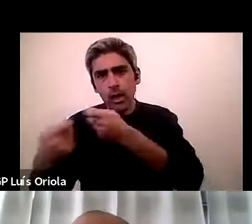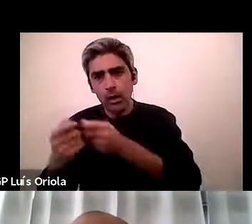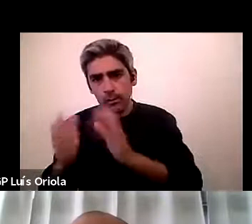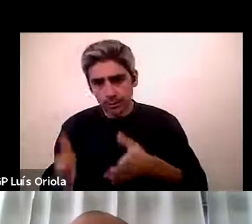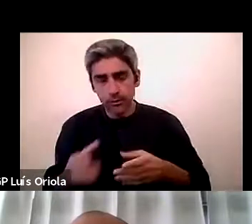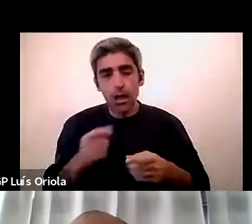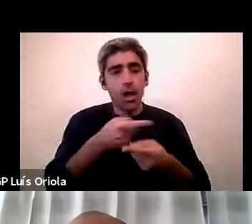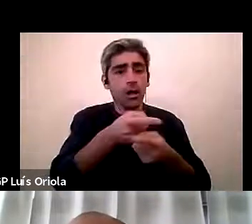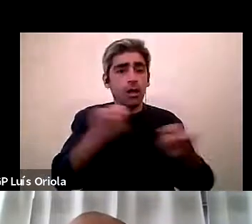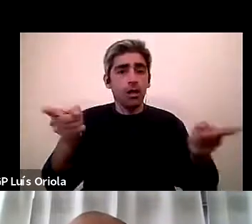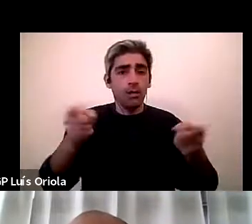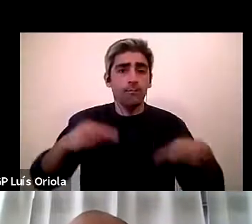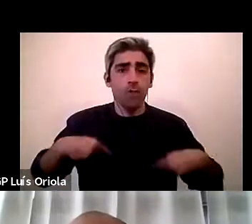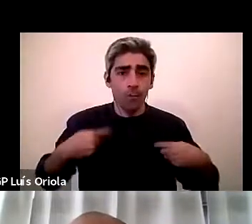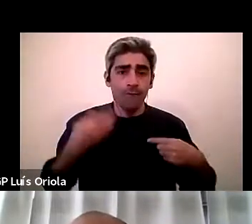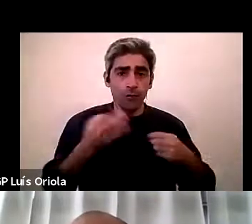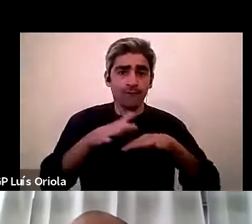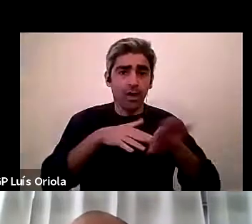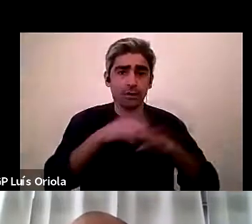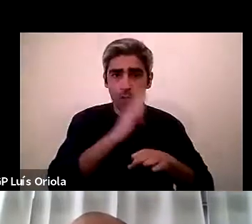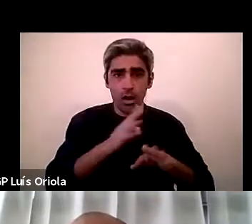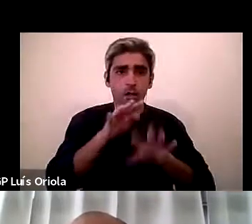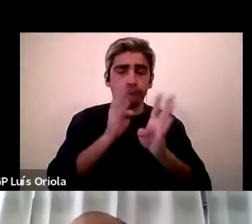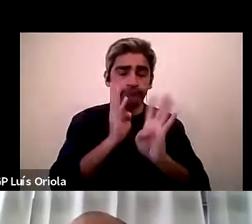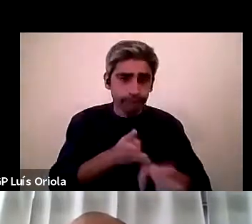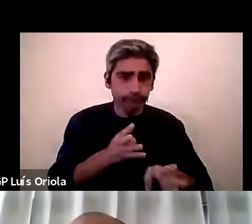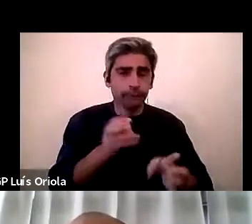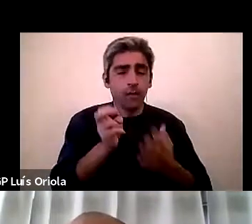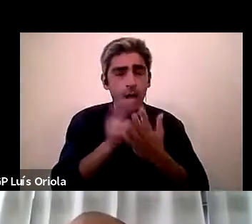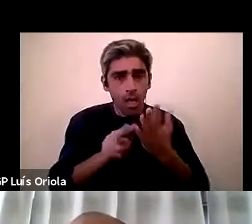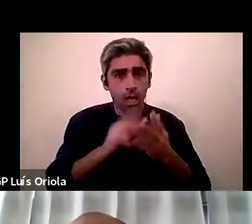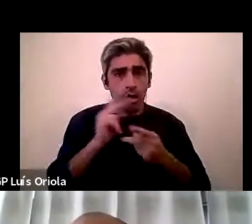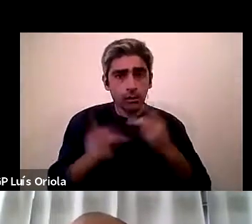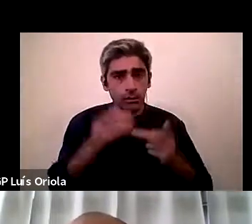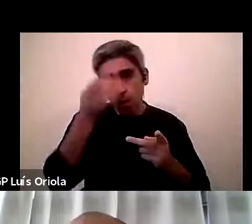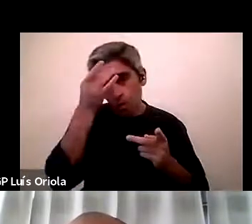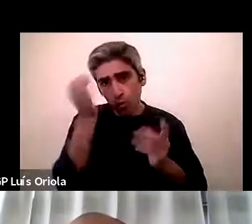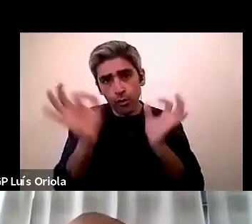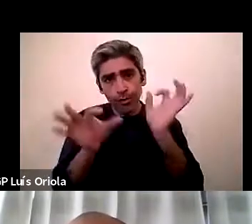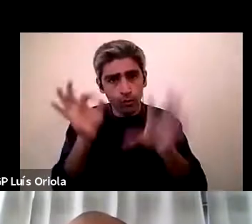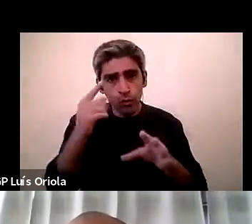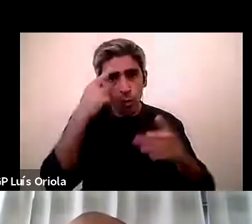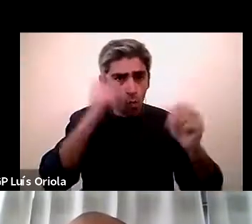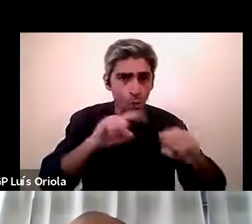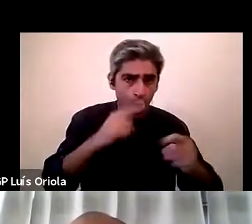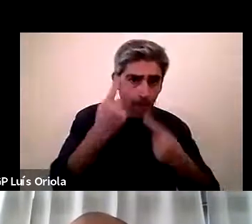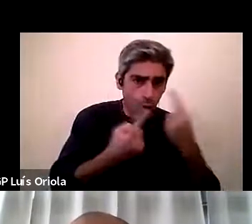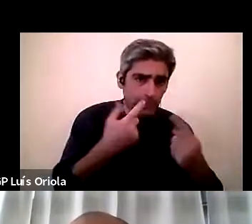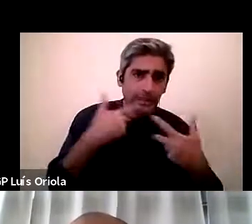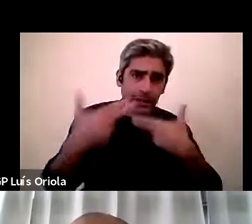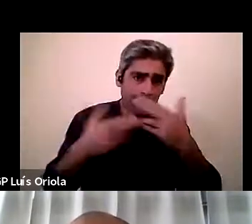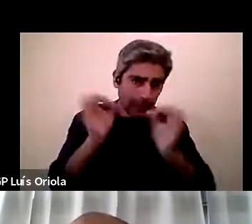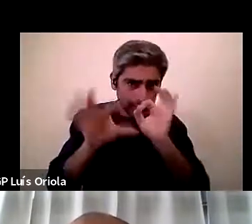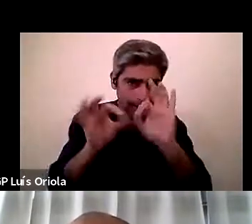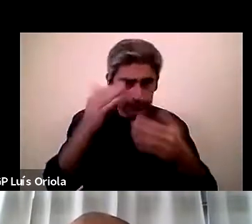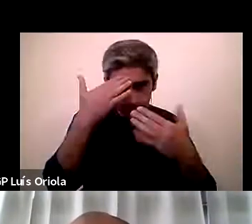de vós que descarregarem o guia, lerem o guia, analisarem, tiverem um contributo, que discordem de alguma coisa, critiquem,